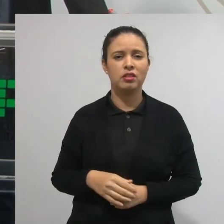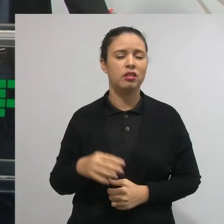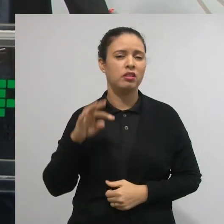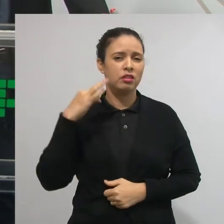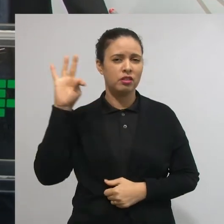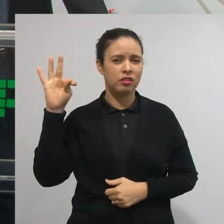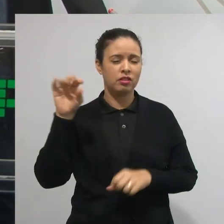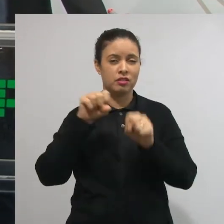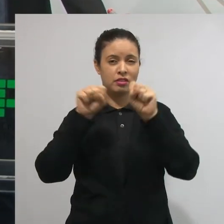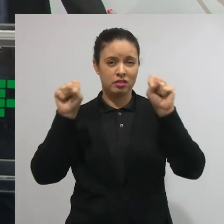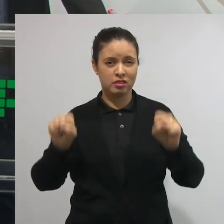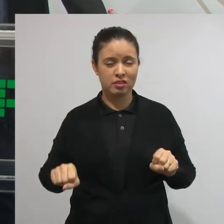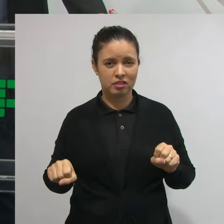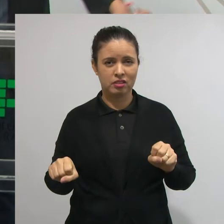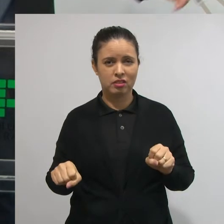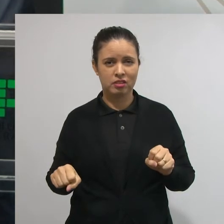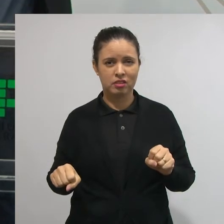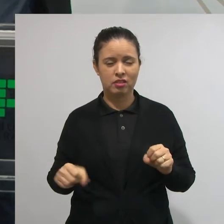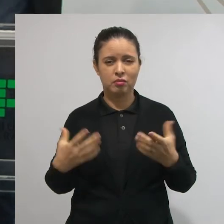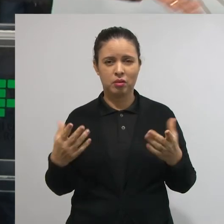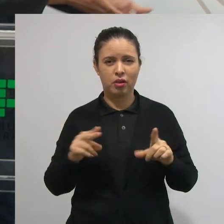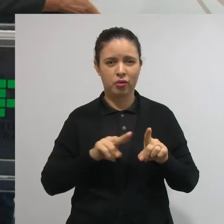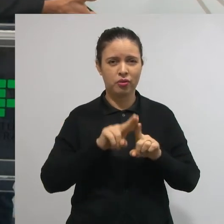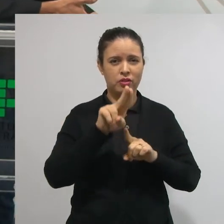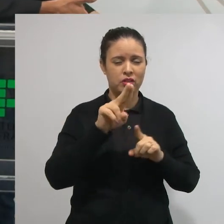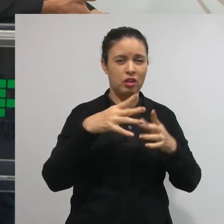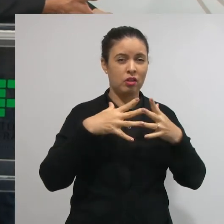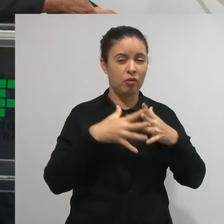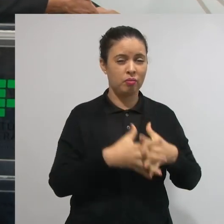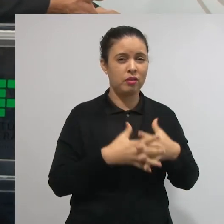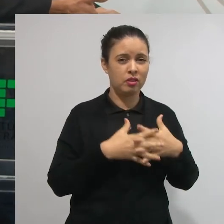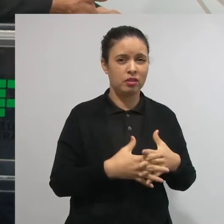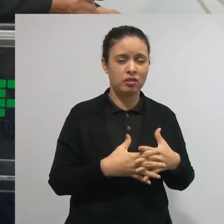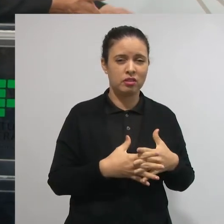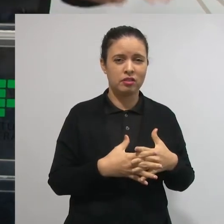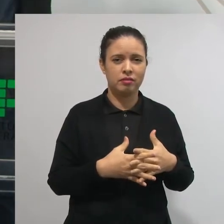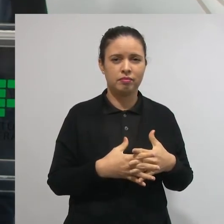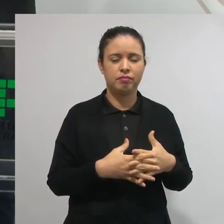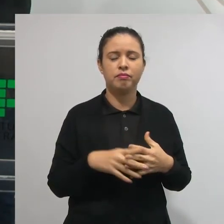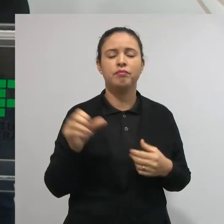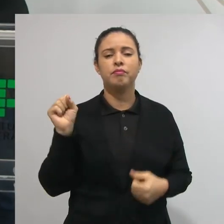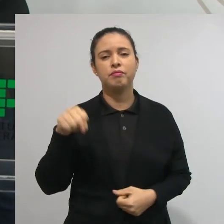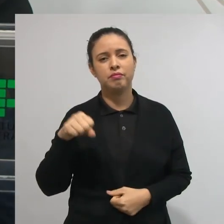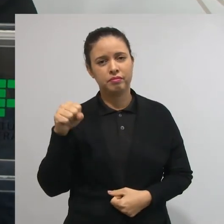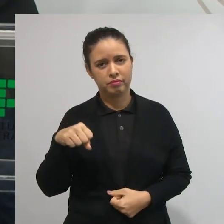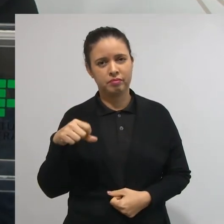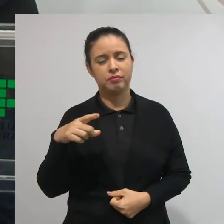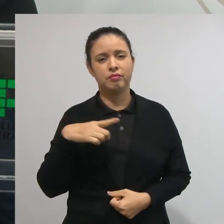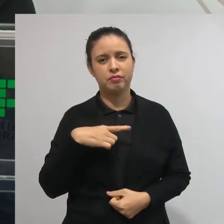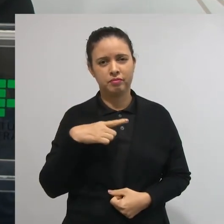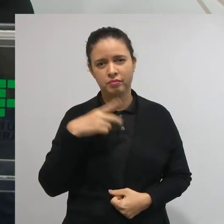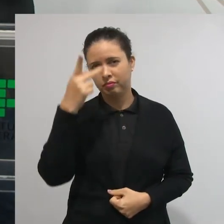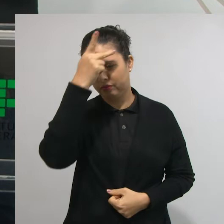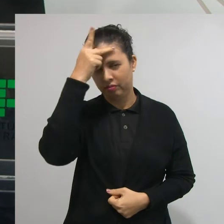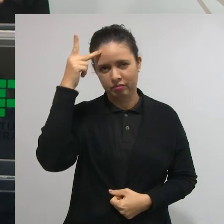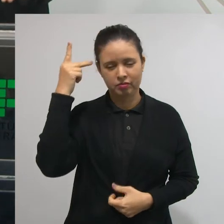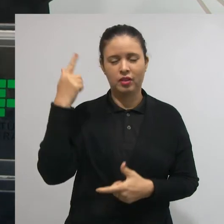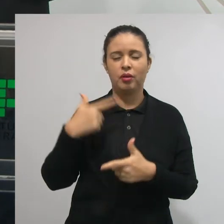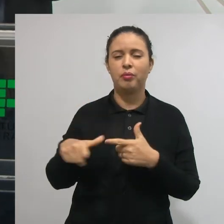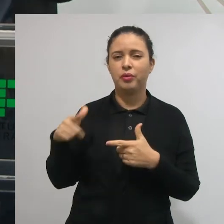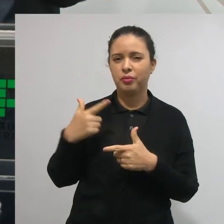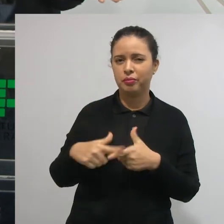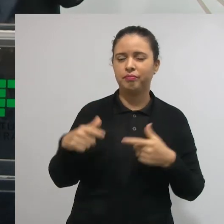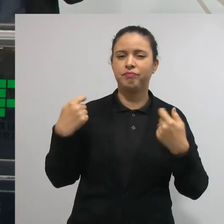dos sistemas. Mas a unidade não é complexa, a organização não é complexa? Sim, porque é formada por pessoas que têm